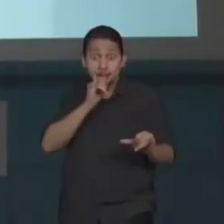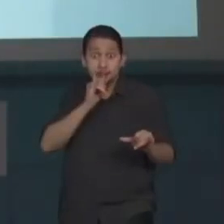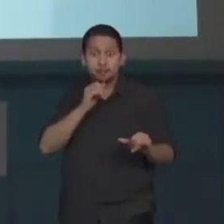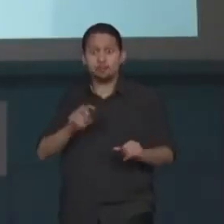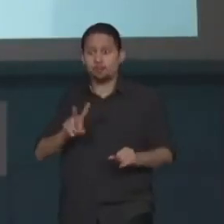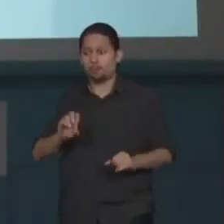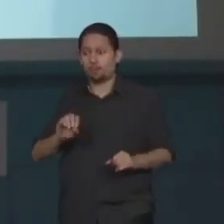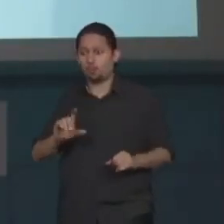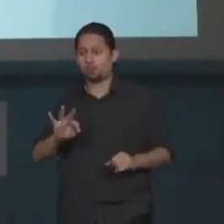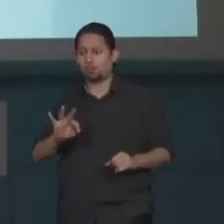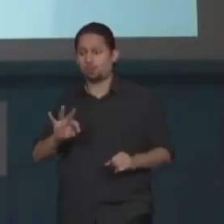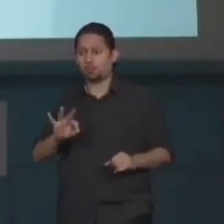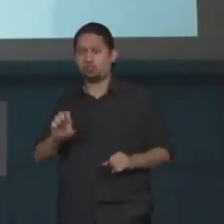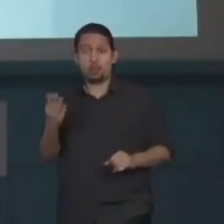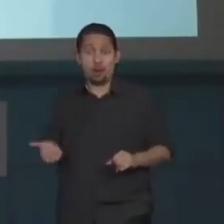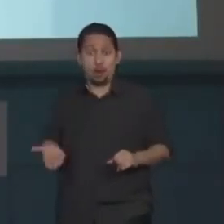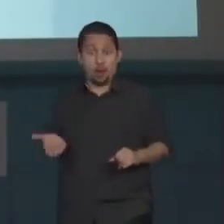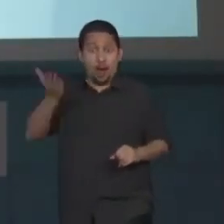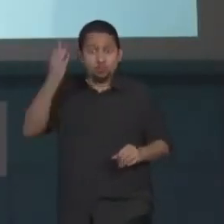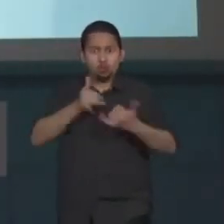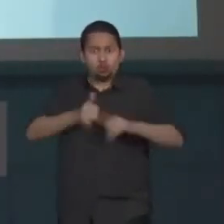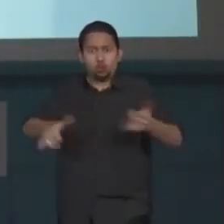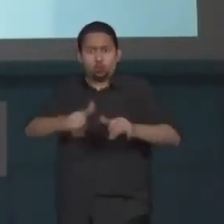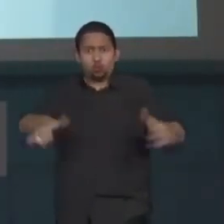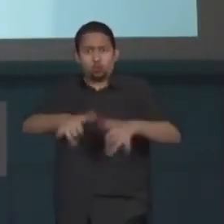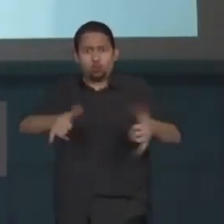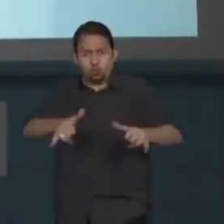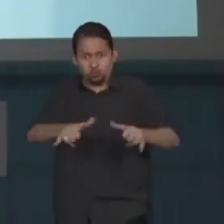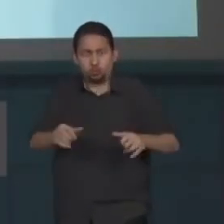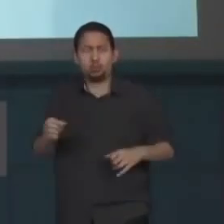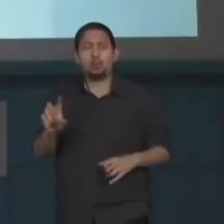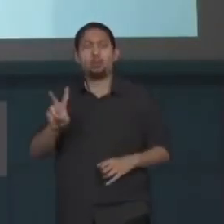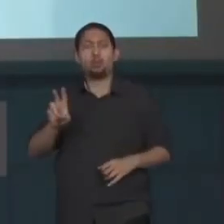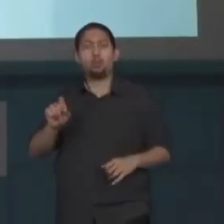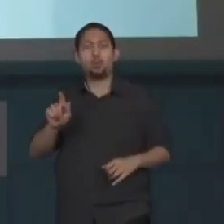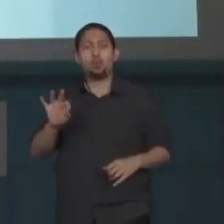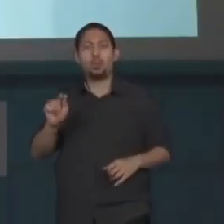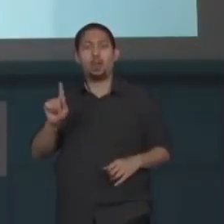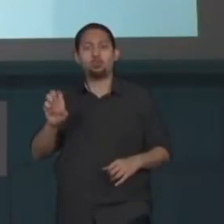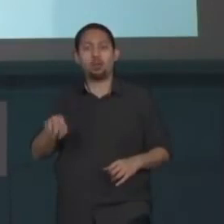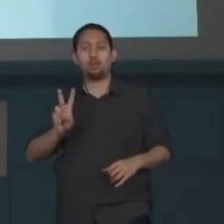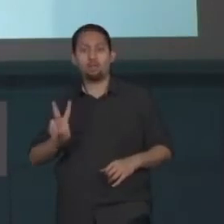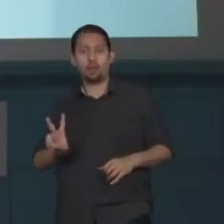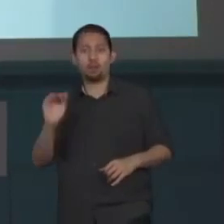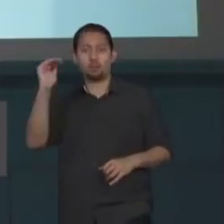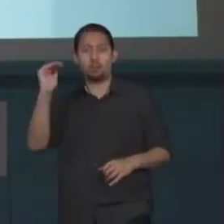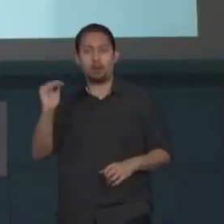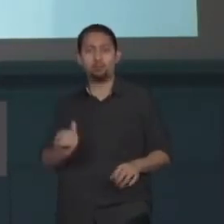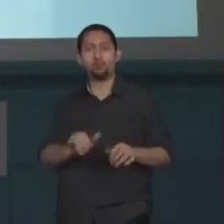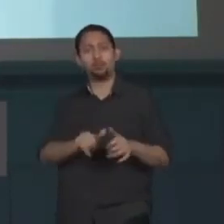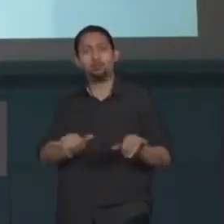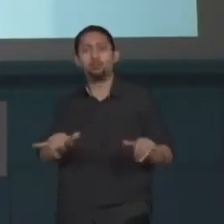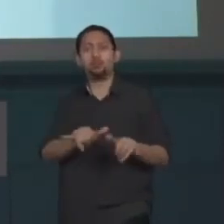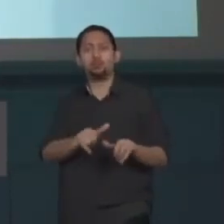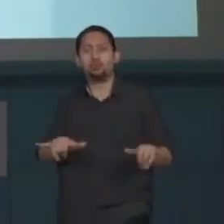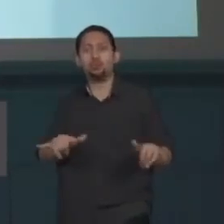Então, quanto maior a voltagem, maior a potência da energia. Pode